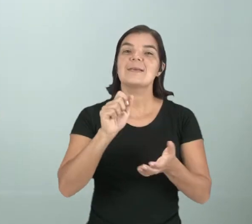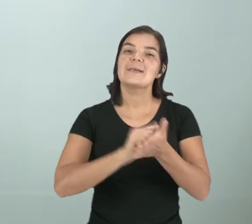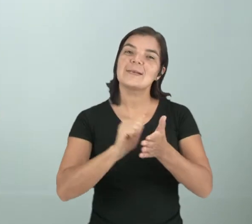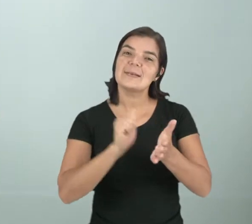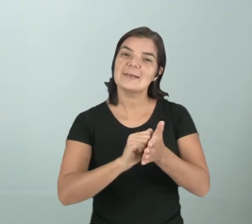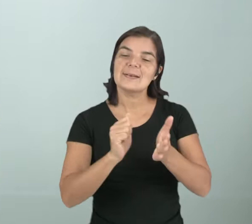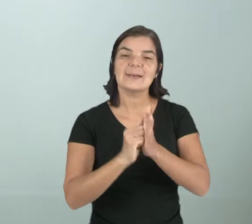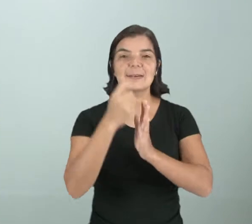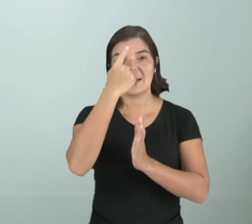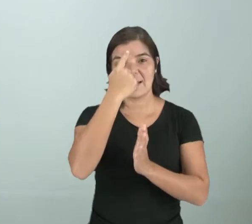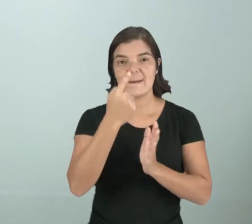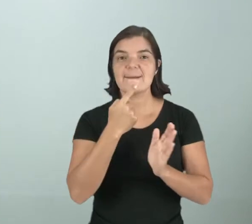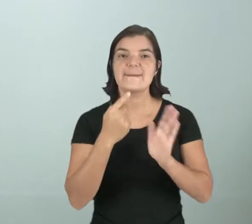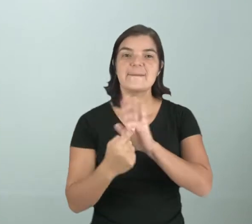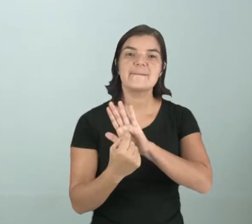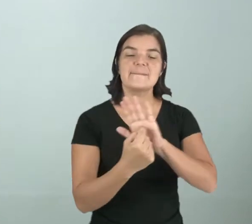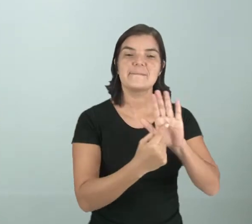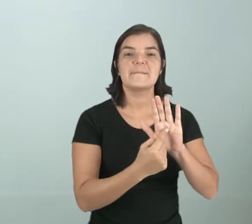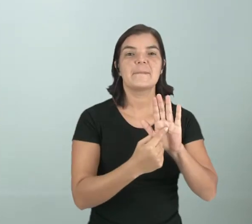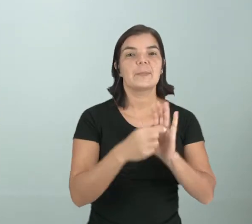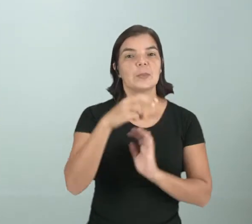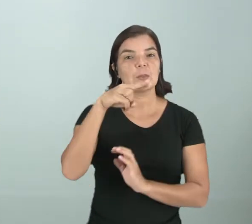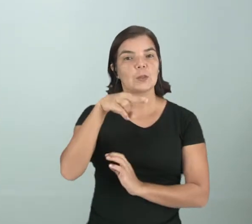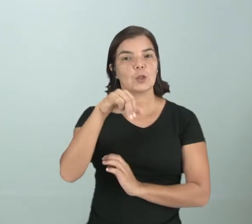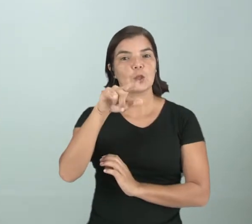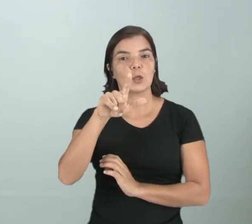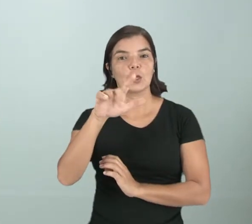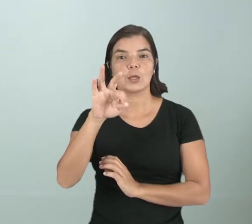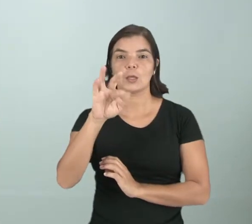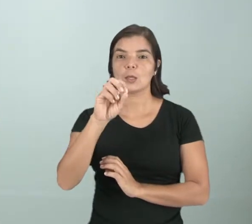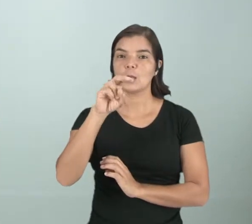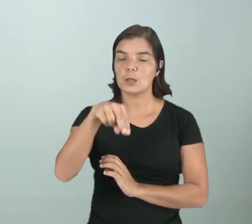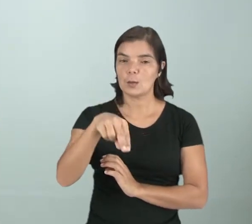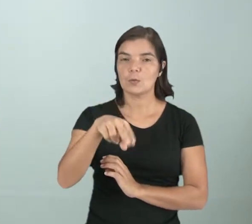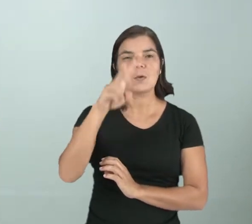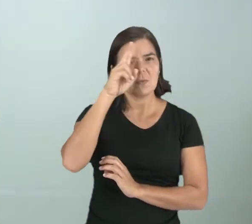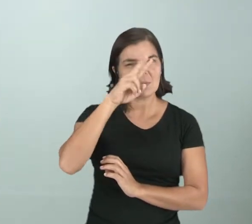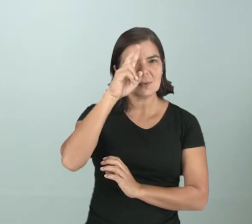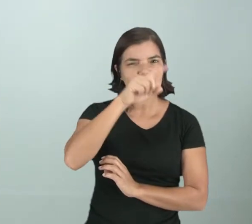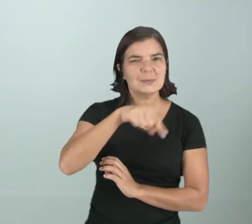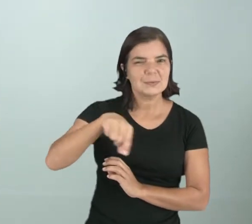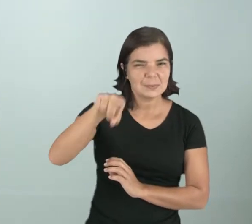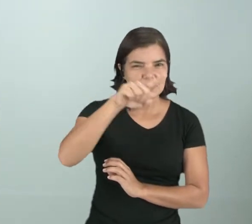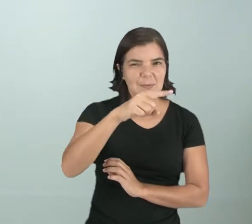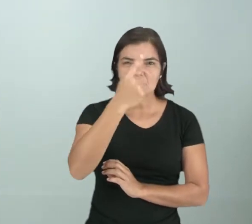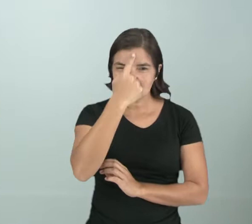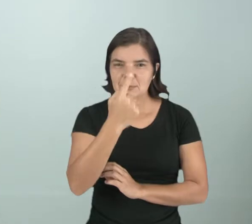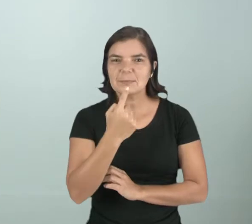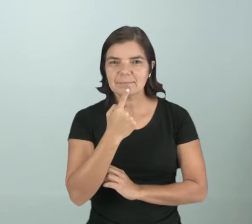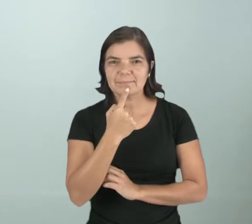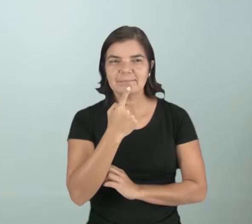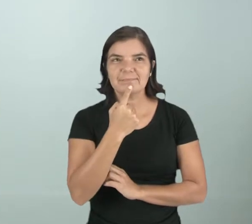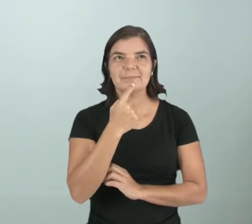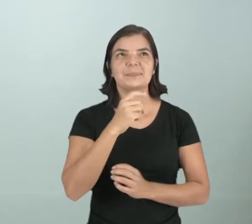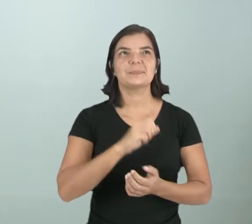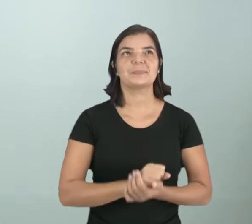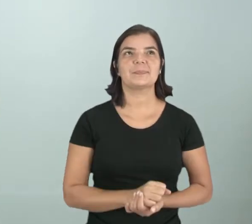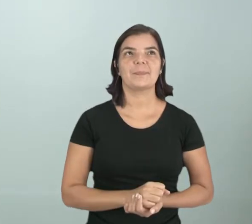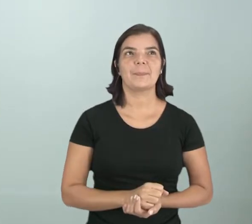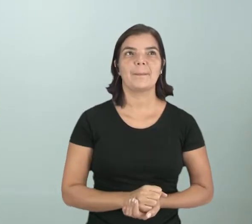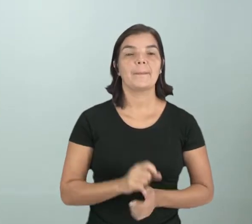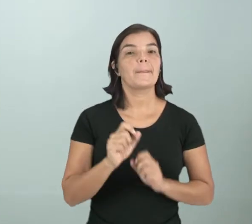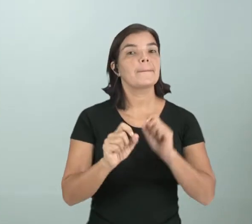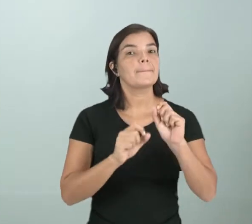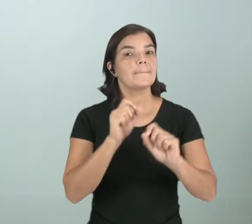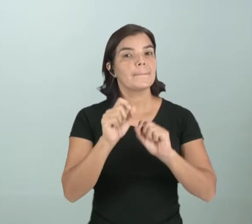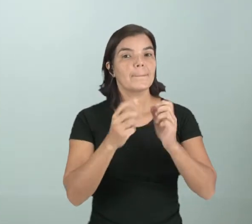as ilustrações foi Nilton Bueno. Você lembra o que são ilustrações? As ilustrações